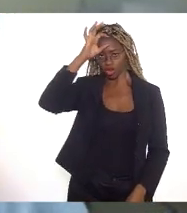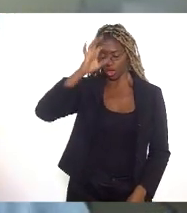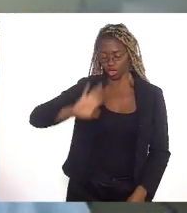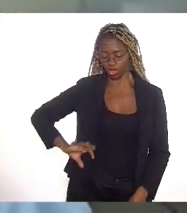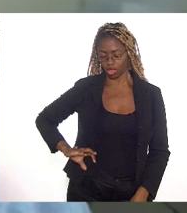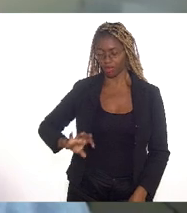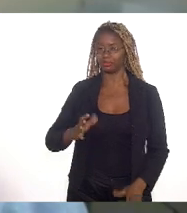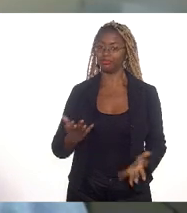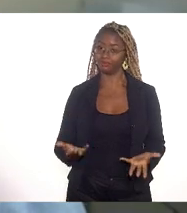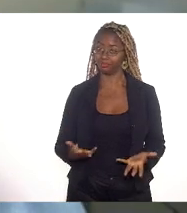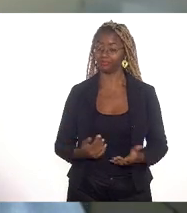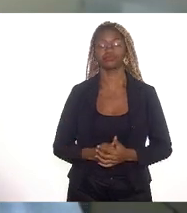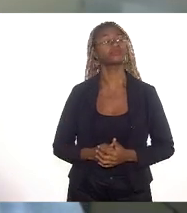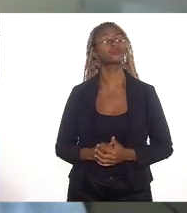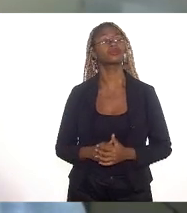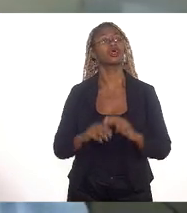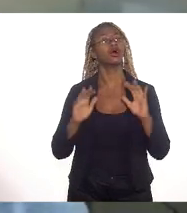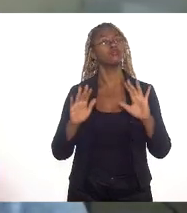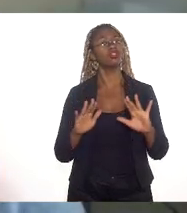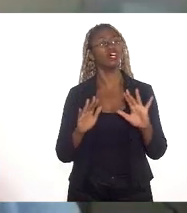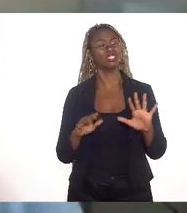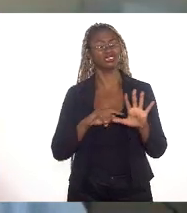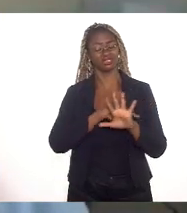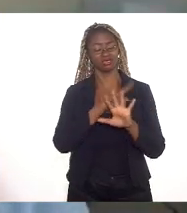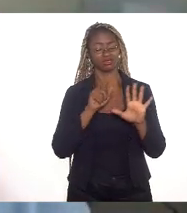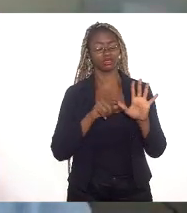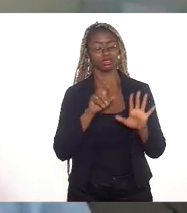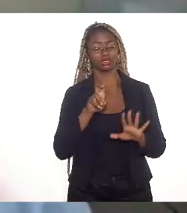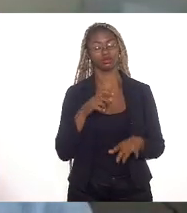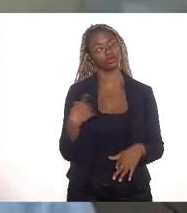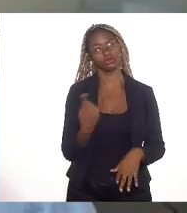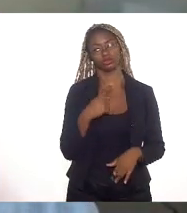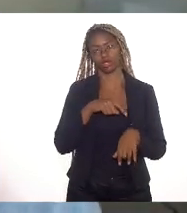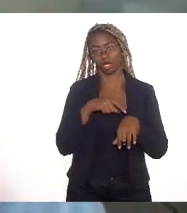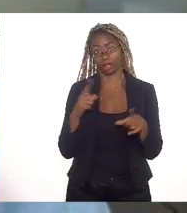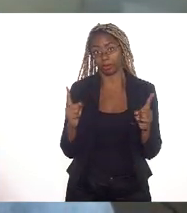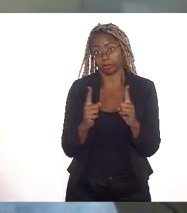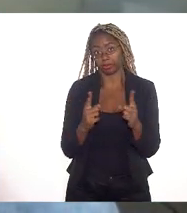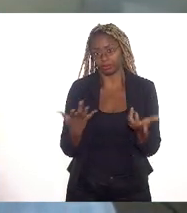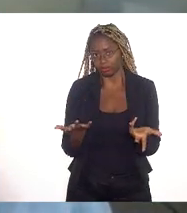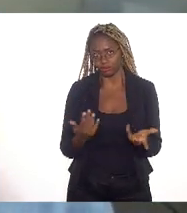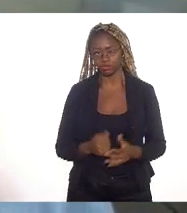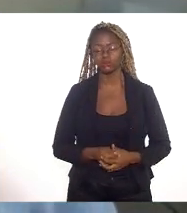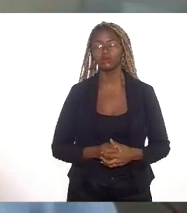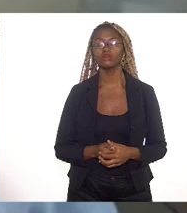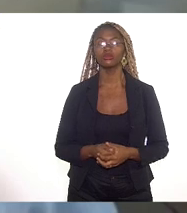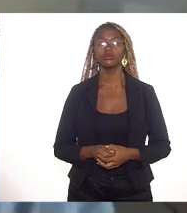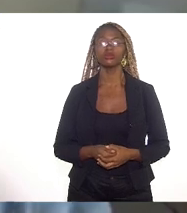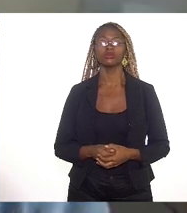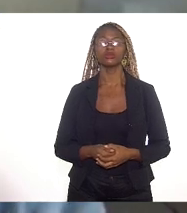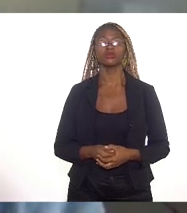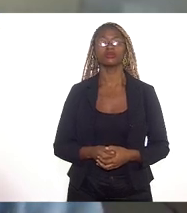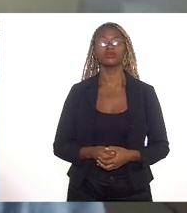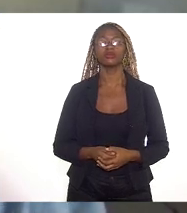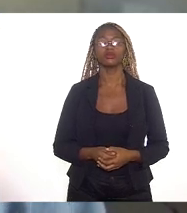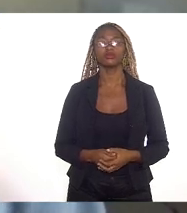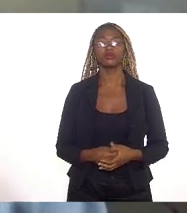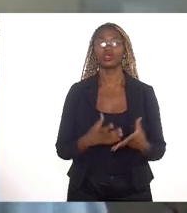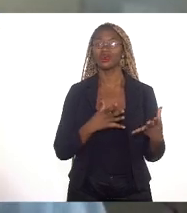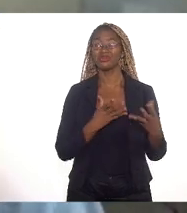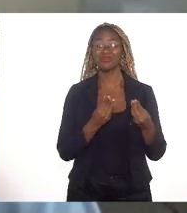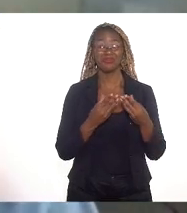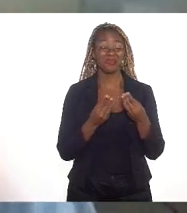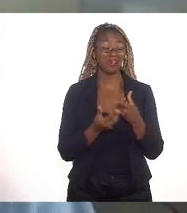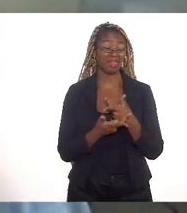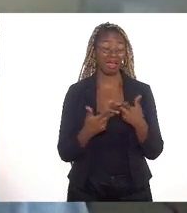eixos. Mas nesses cinco eixos, senhor presidente, e o nosso tempo é curto, eles são bastante